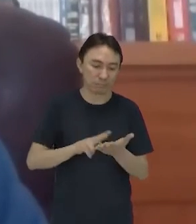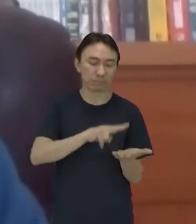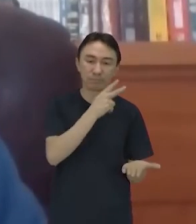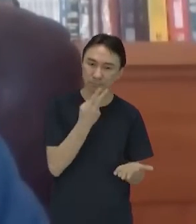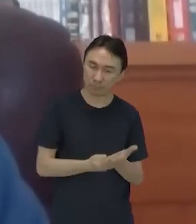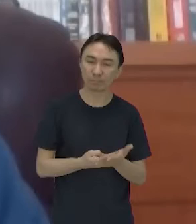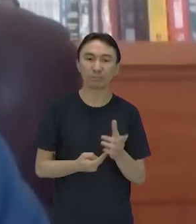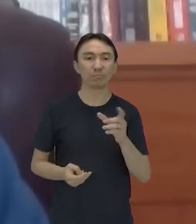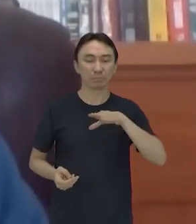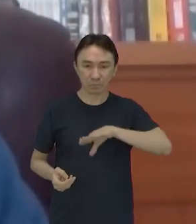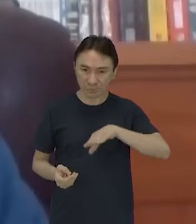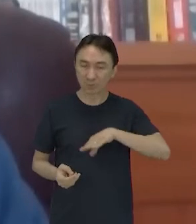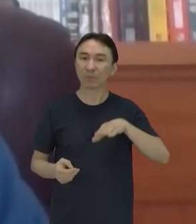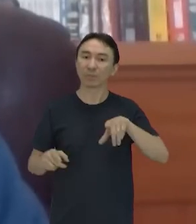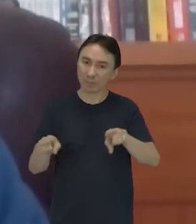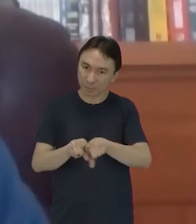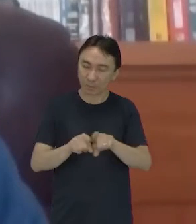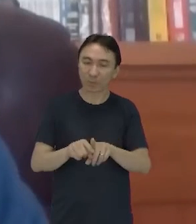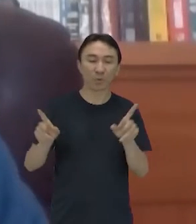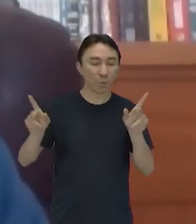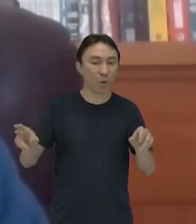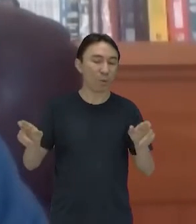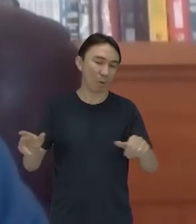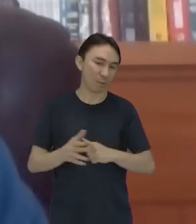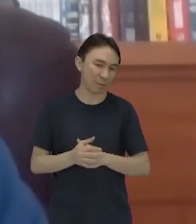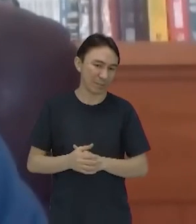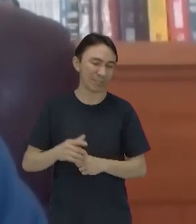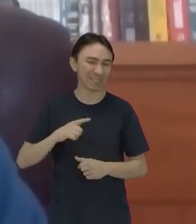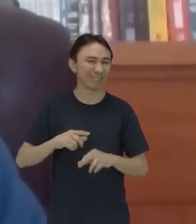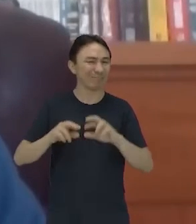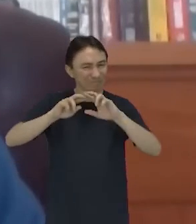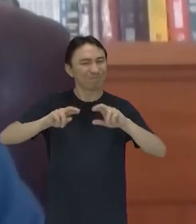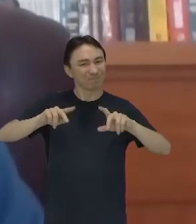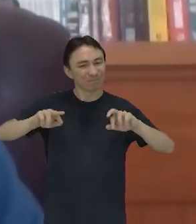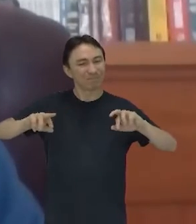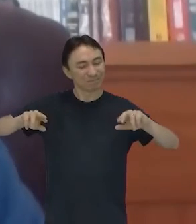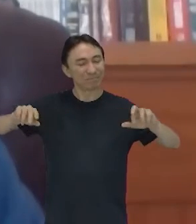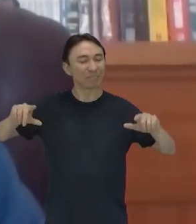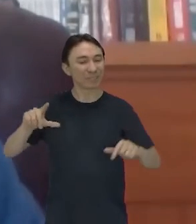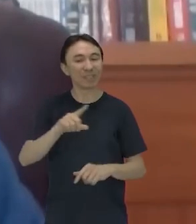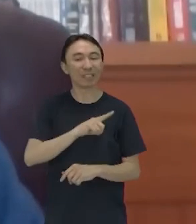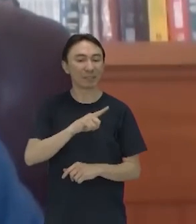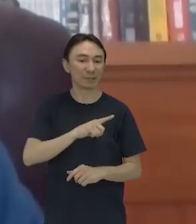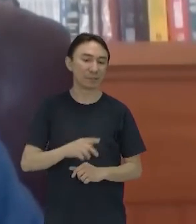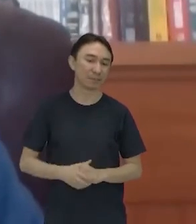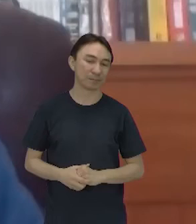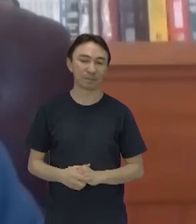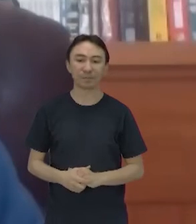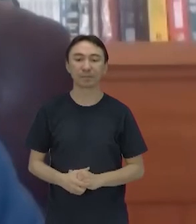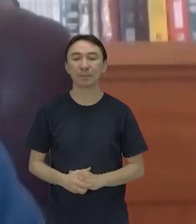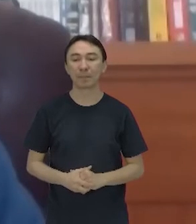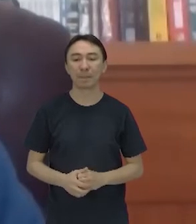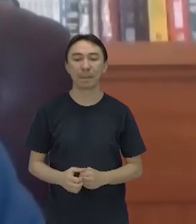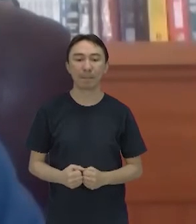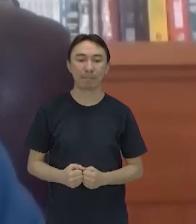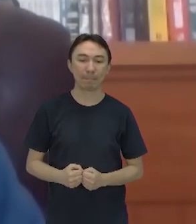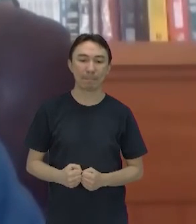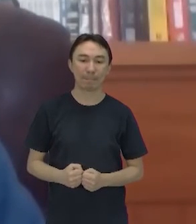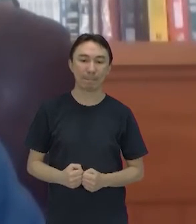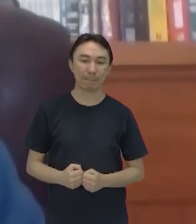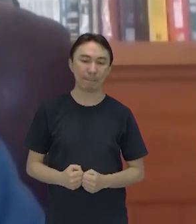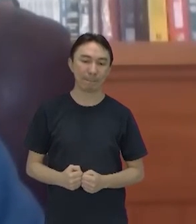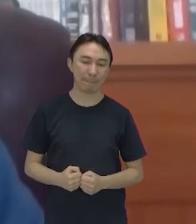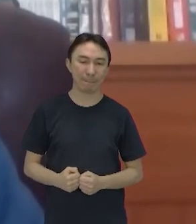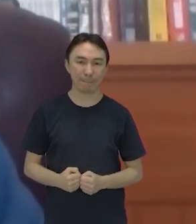Portuguese. If they don't know how to speak, if they haven't gone to school just like you are going right